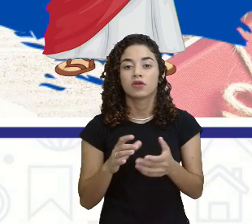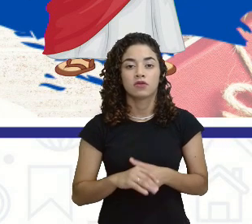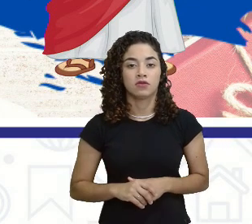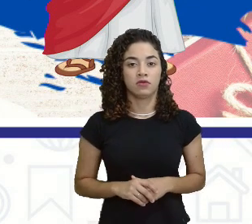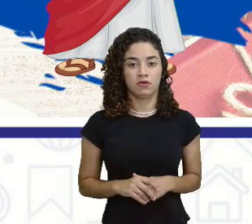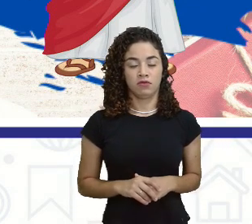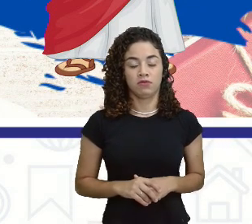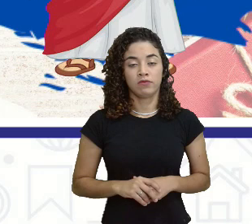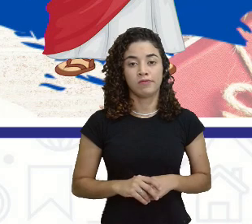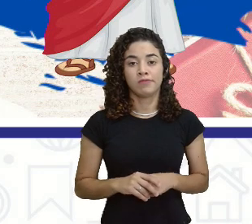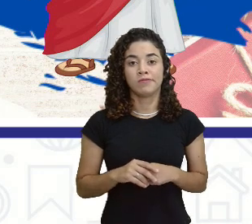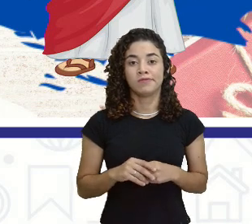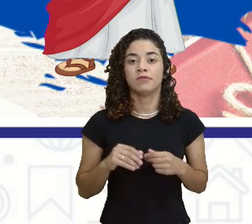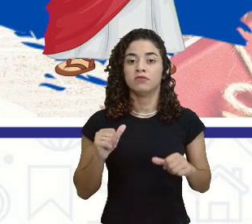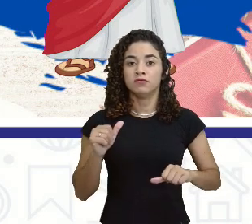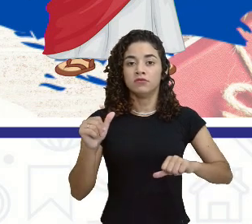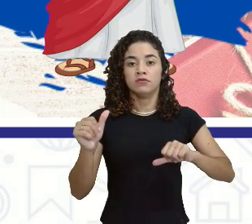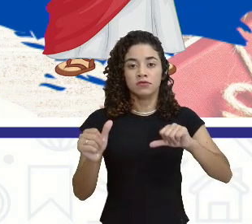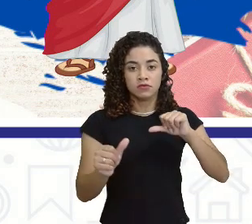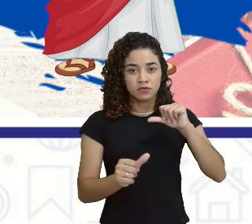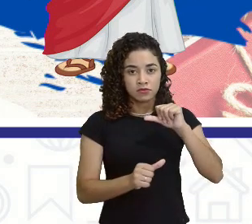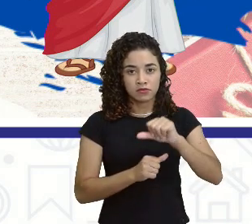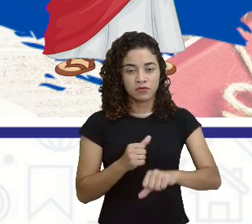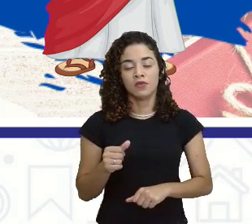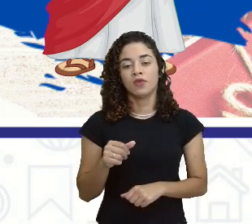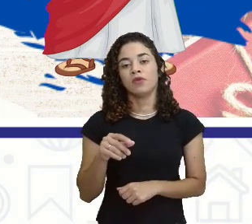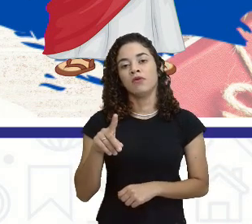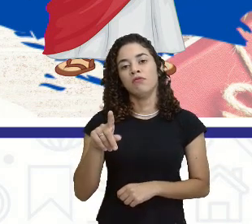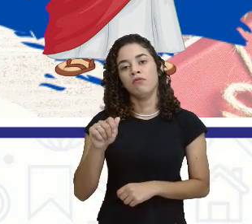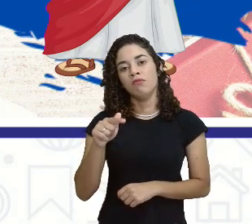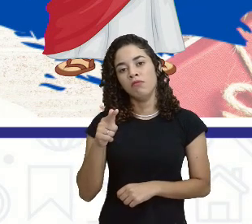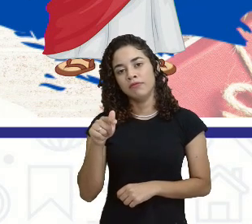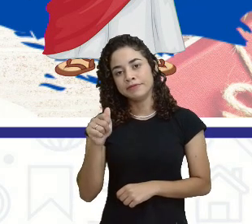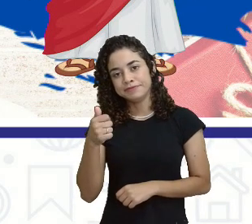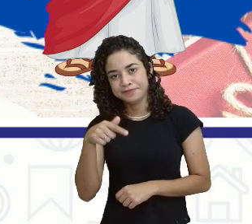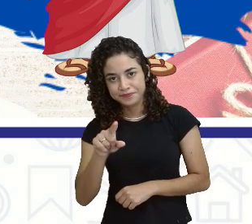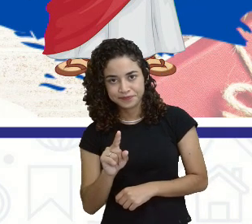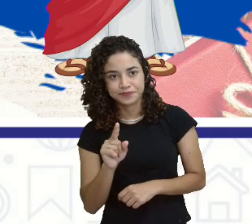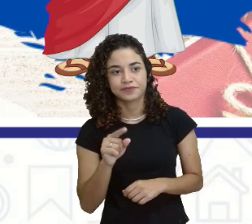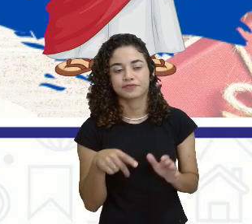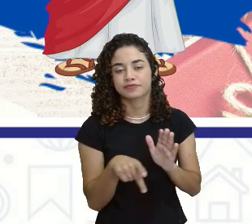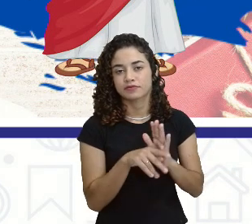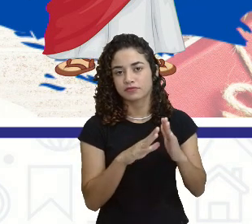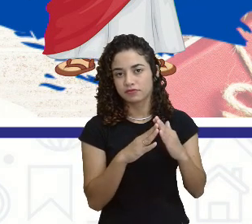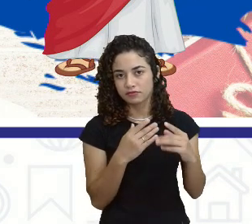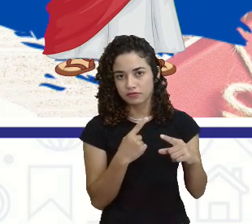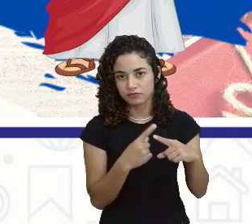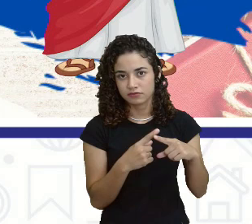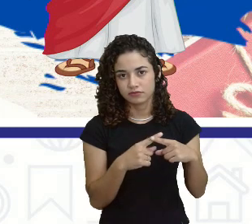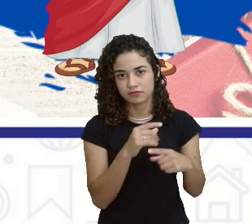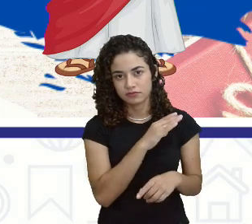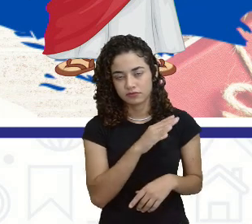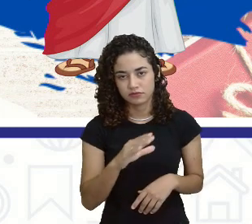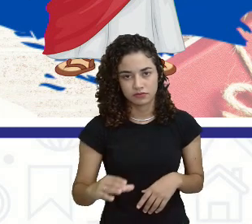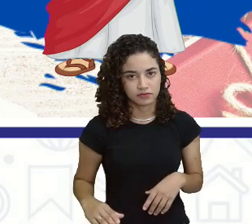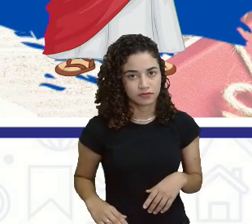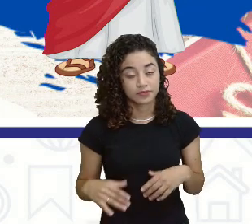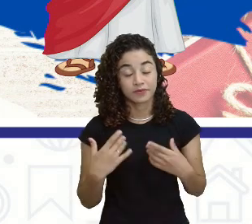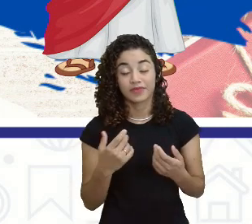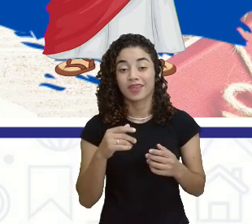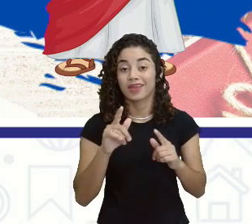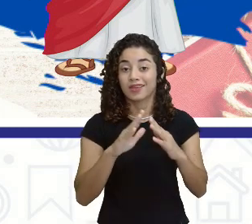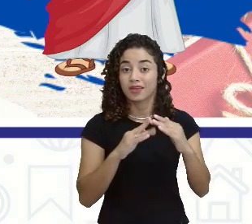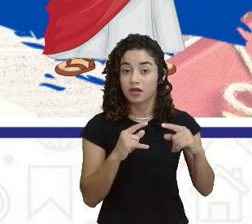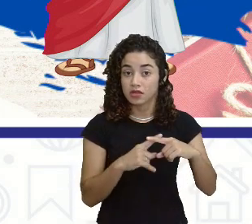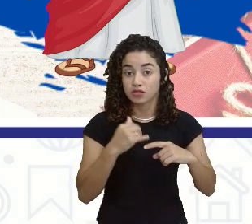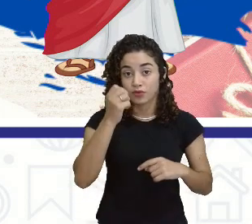a conversão dos pagãos, né, ao cristianismo. Então, a Igreja Romana começou a associar a